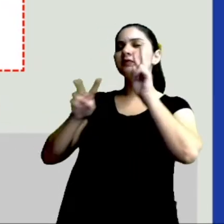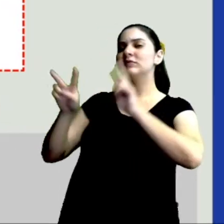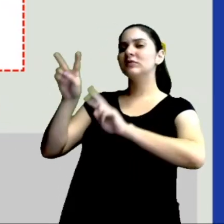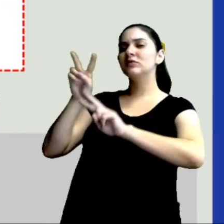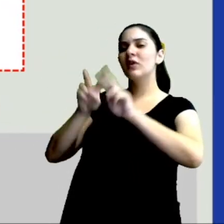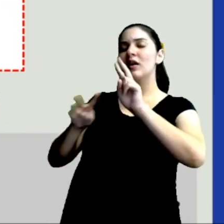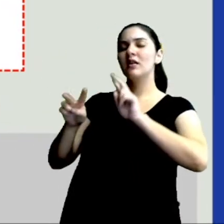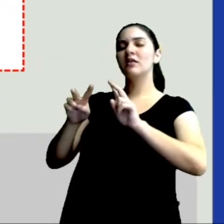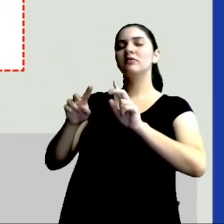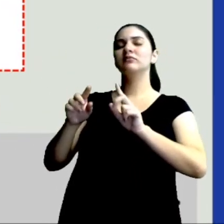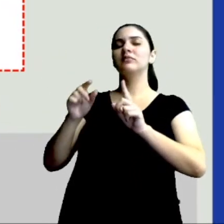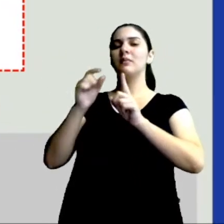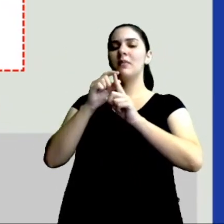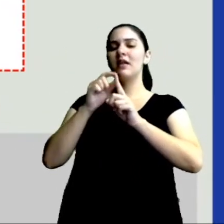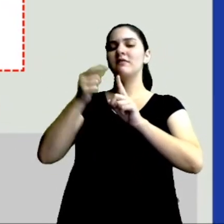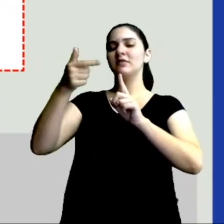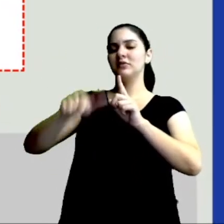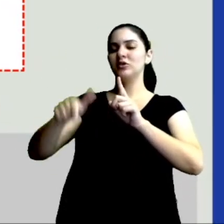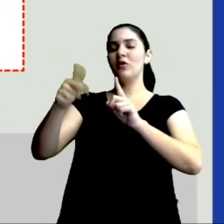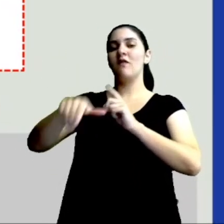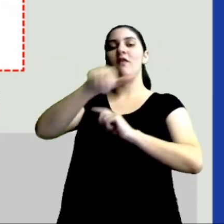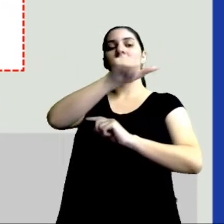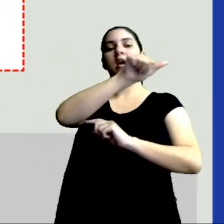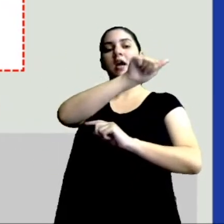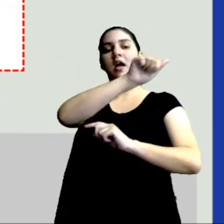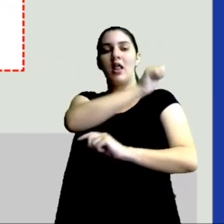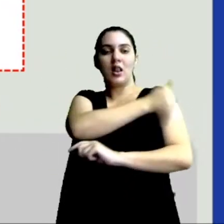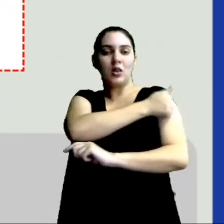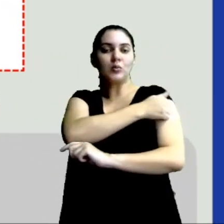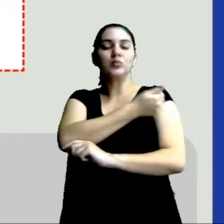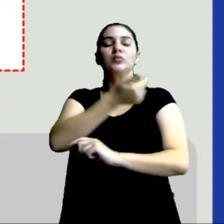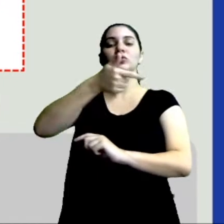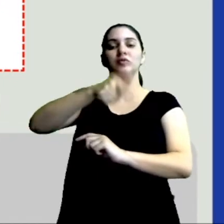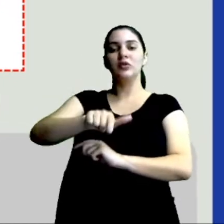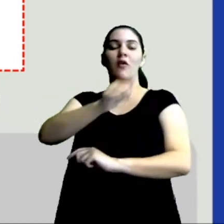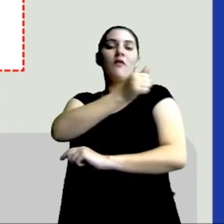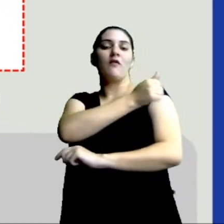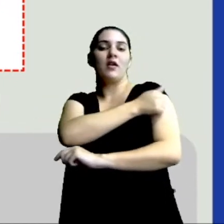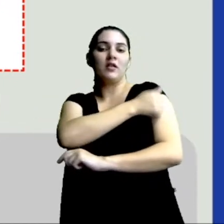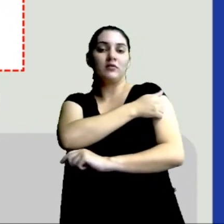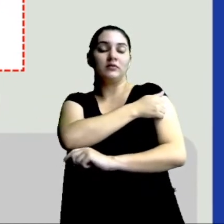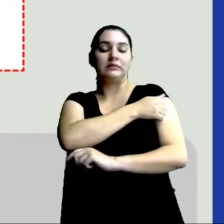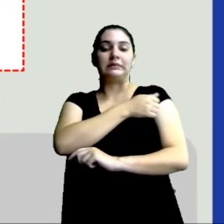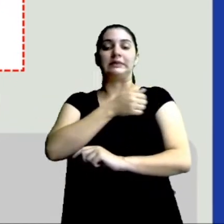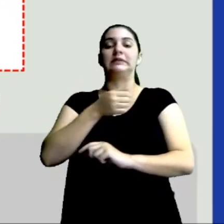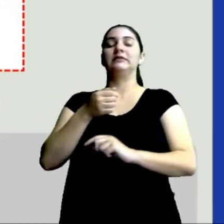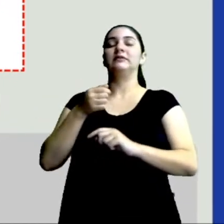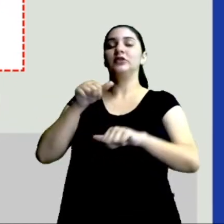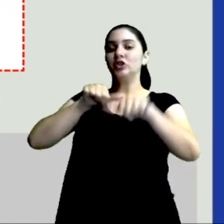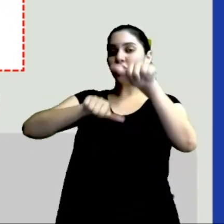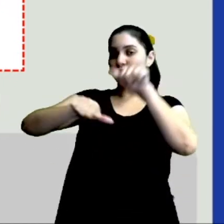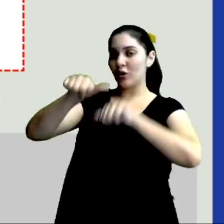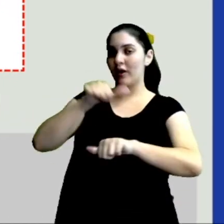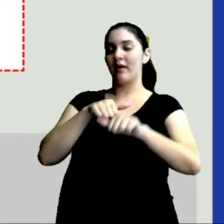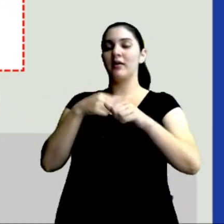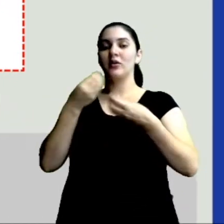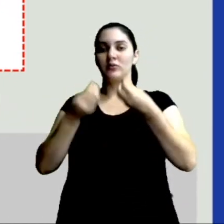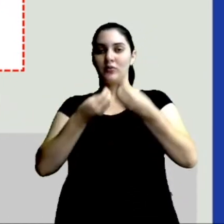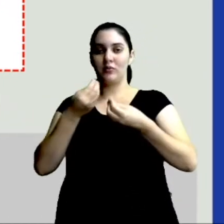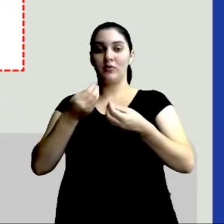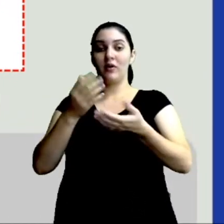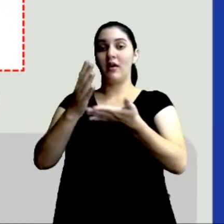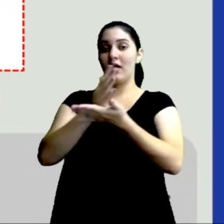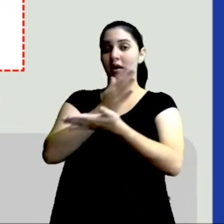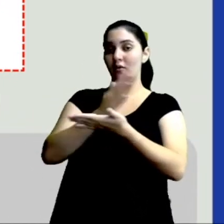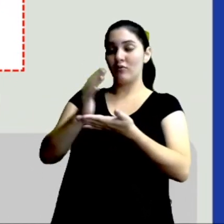repetição, né, da palavra alunos, alunos. Então, para não ter essa repetição, a gente vai trocar. Fica assim, ó.